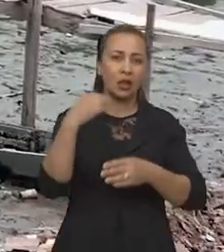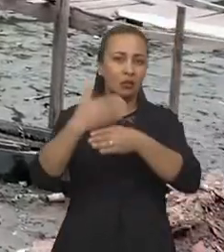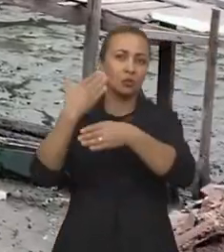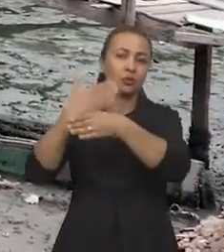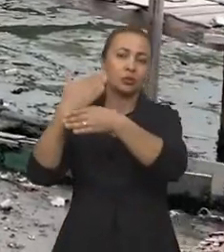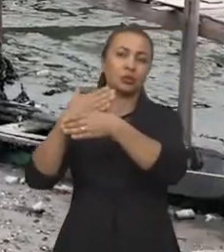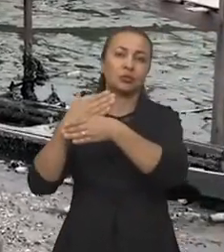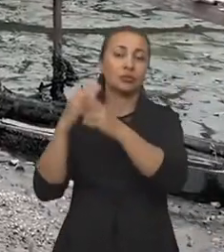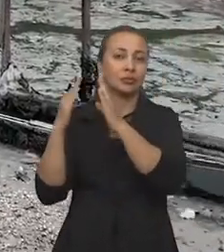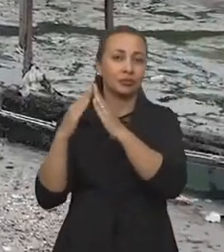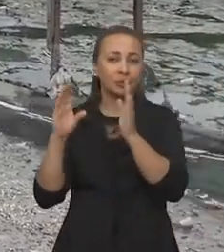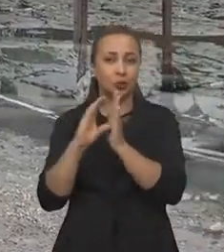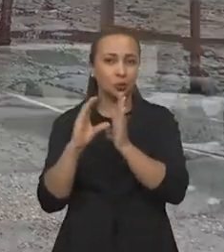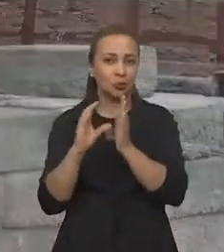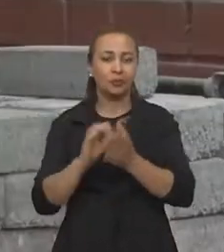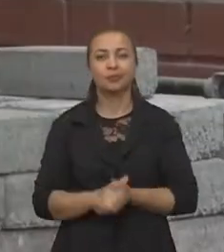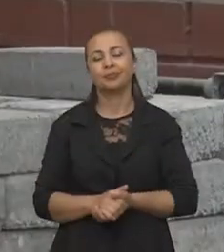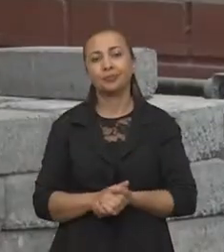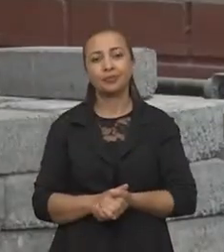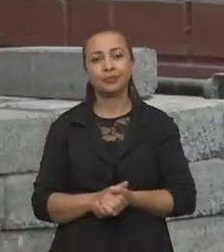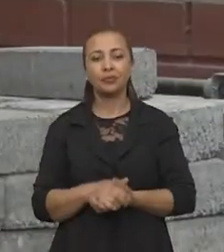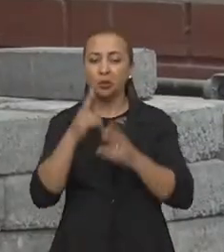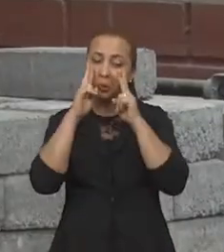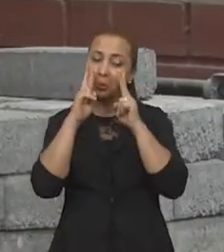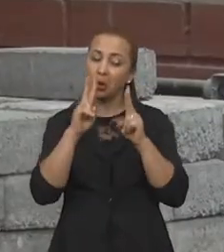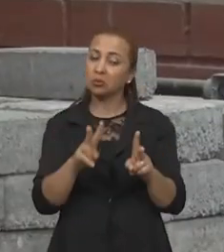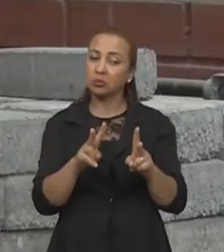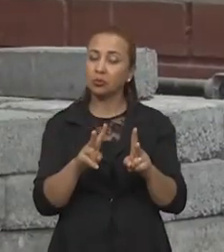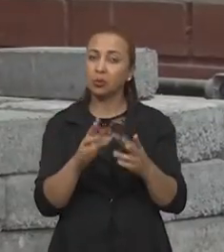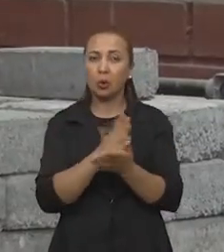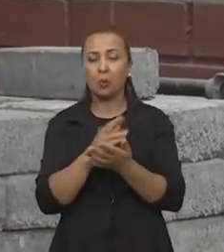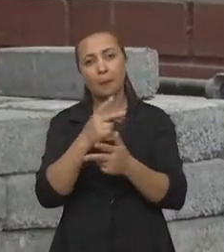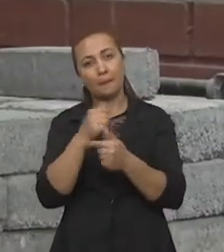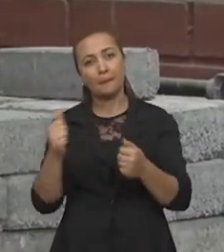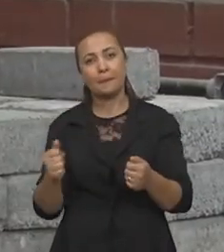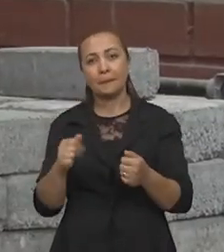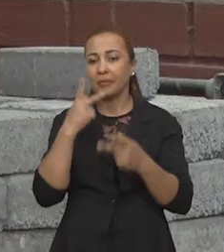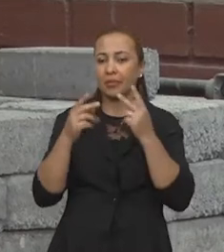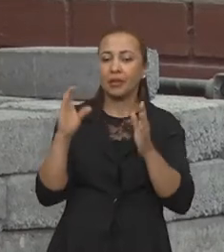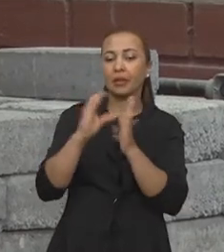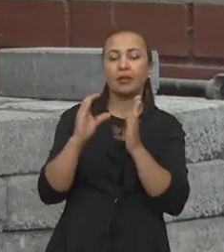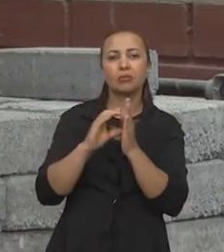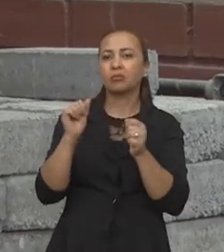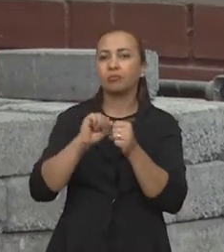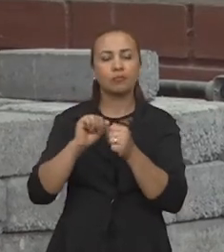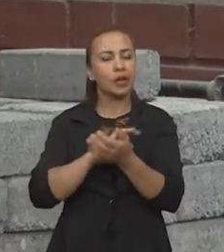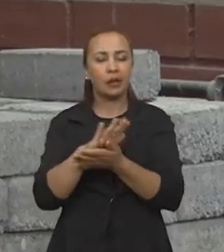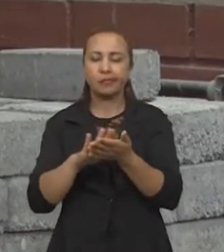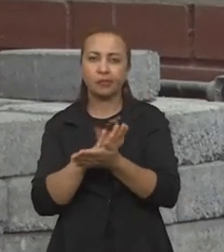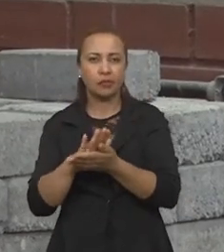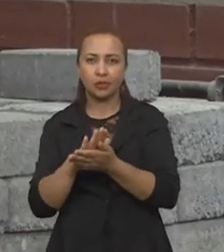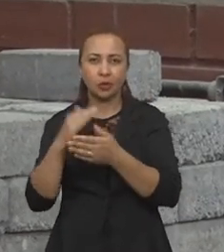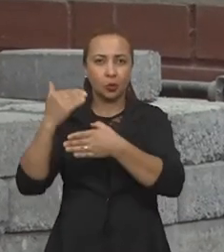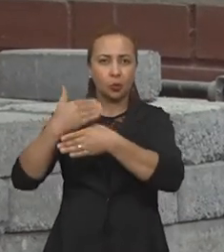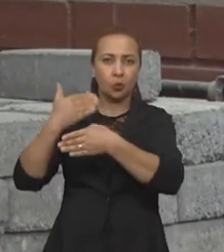usar esse material em obras da comunidade. E aí a gente observou algumas coisas. Ele falou que a comunidade não faz mais